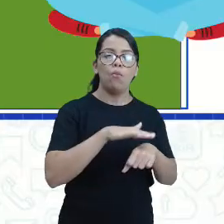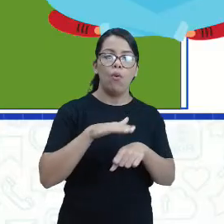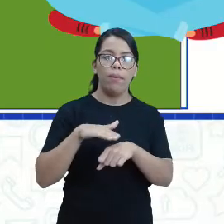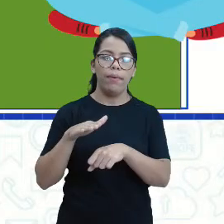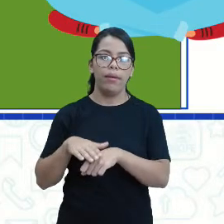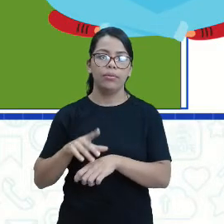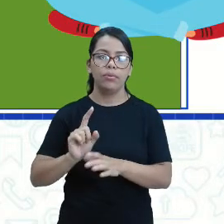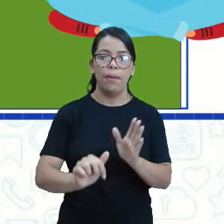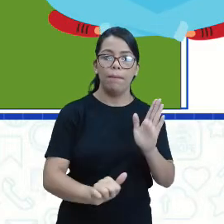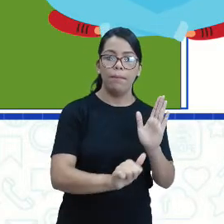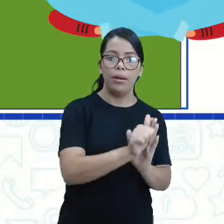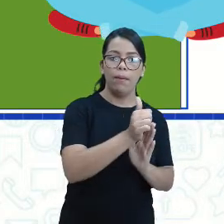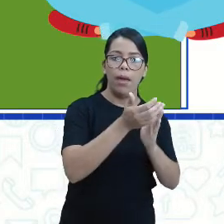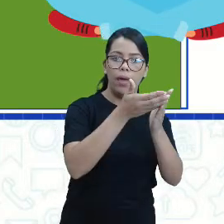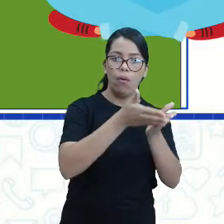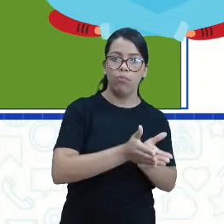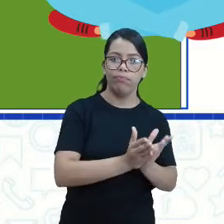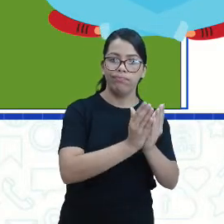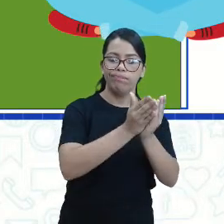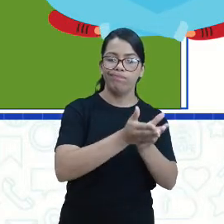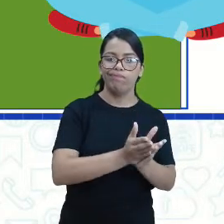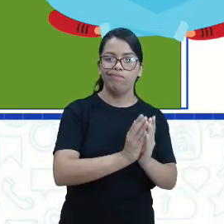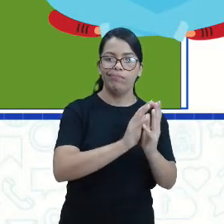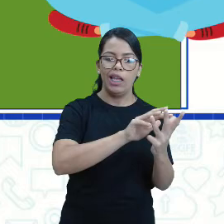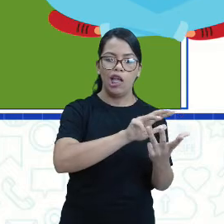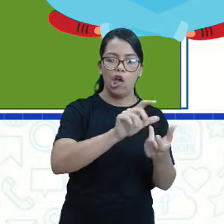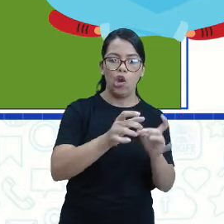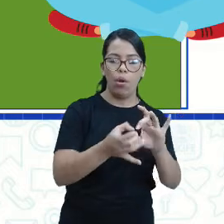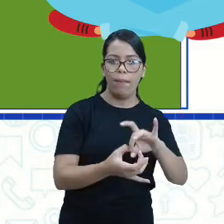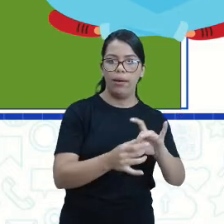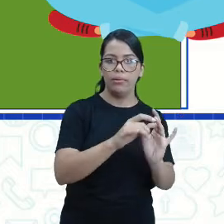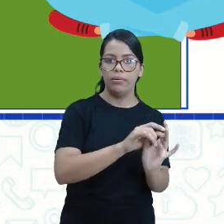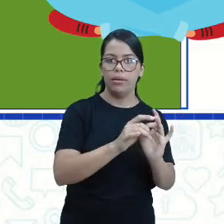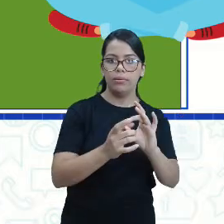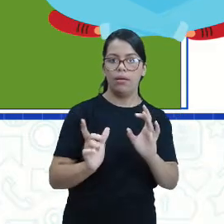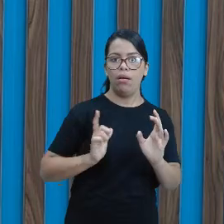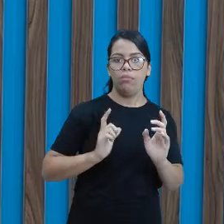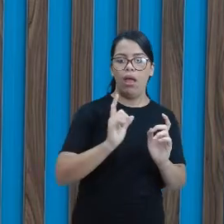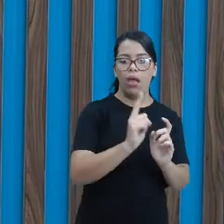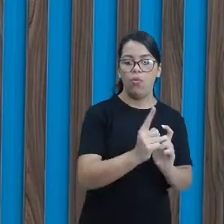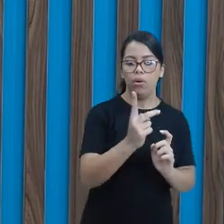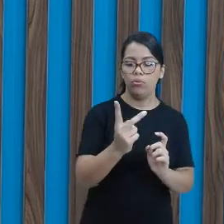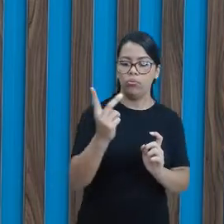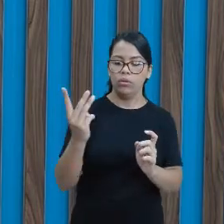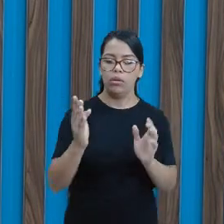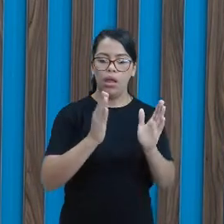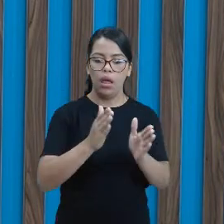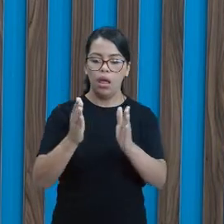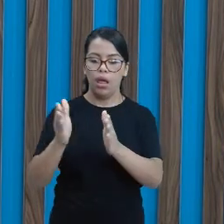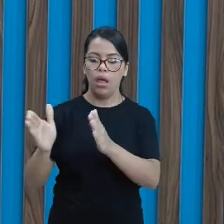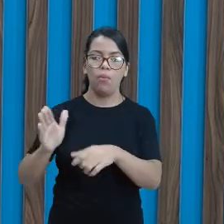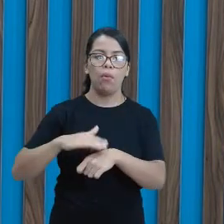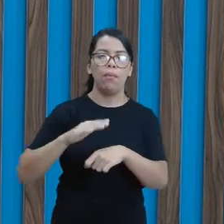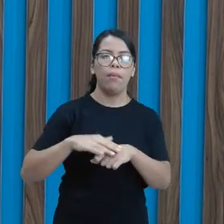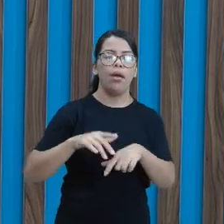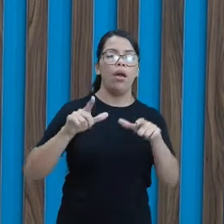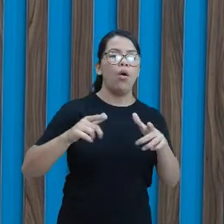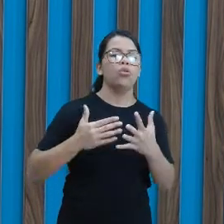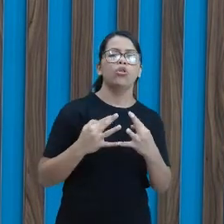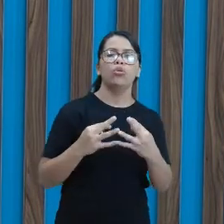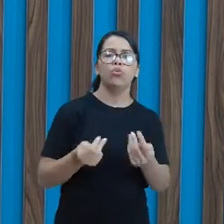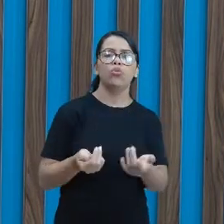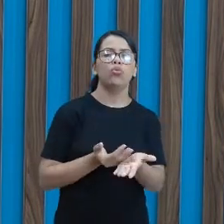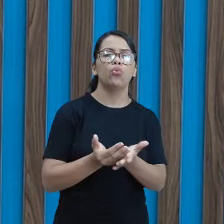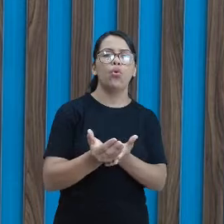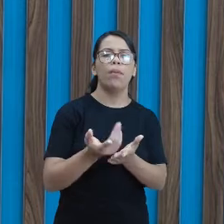navegações, tá? Professor, como assim a navegação foi a primeira? Agora eu fiquei na dúvida. Que é onde tudo começa, né? Nós temos lá a divisão